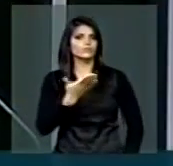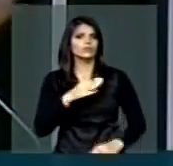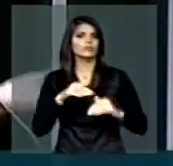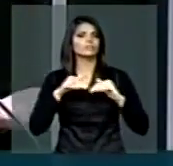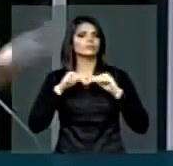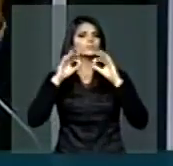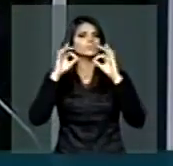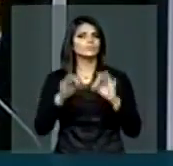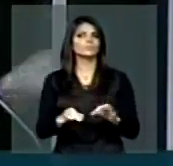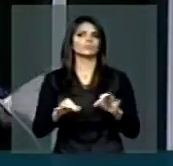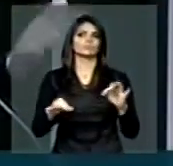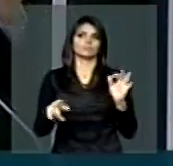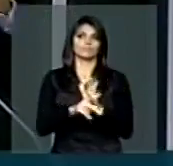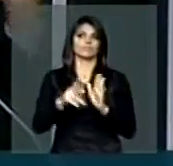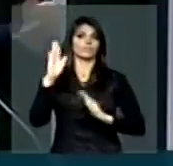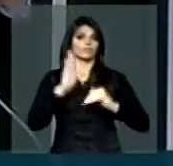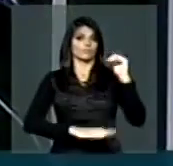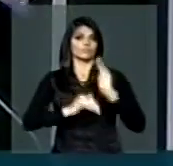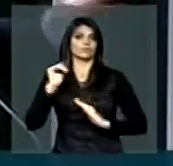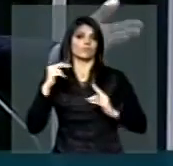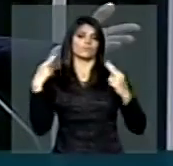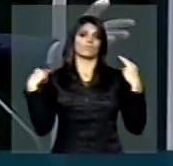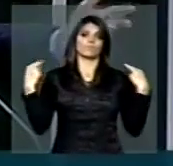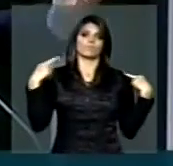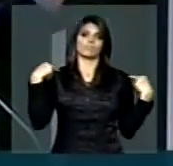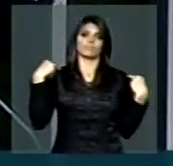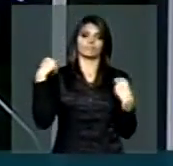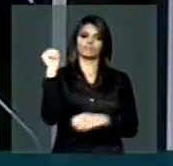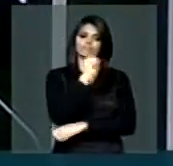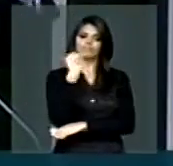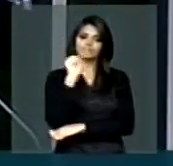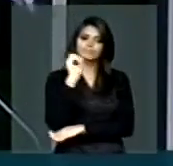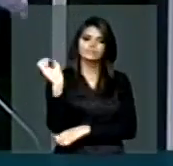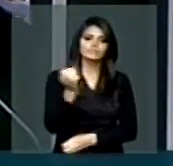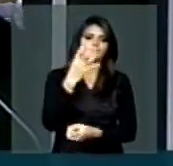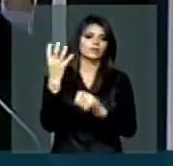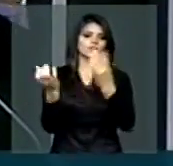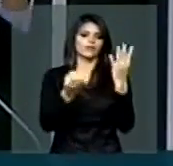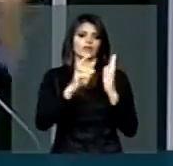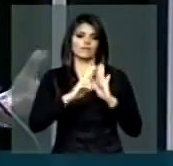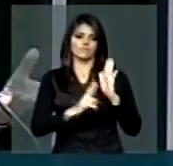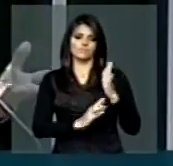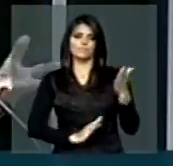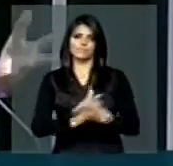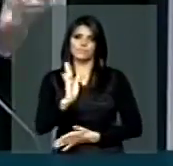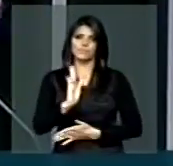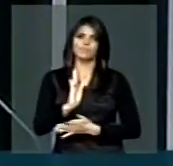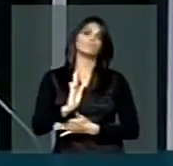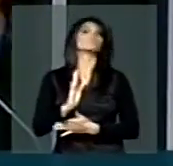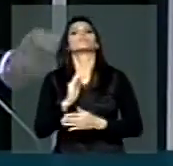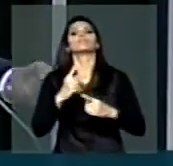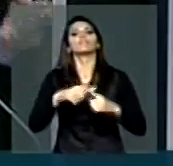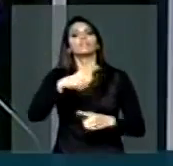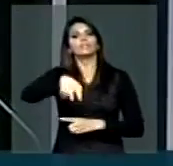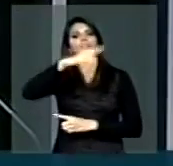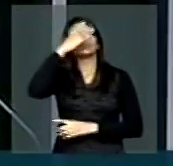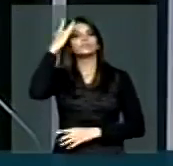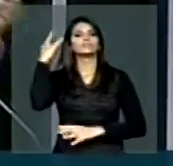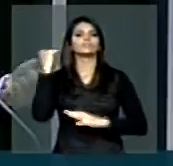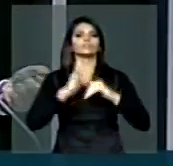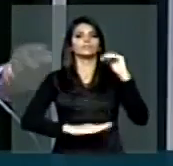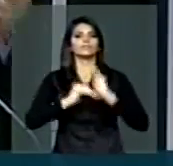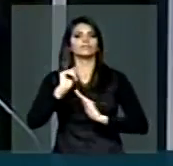que a profissão dos motoristas de ambulância e de emergência seja regulamentada, que eles só